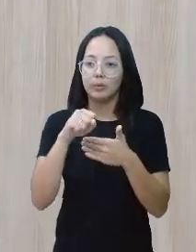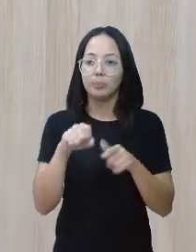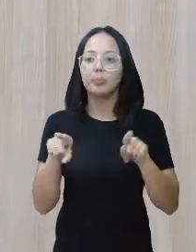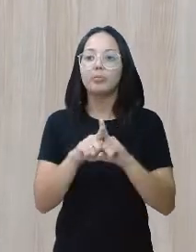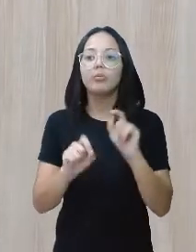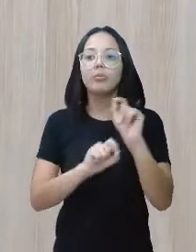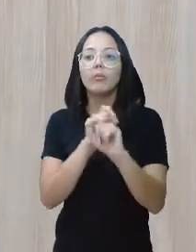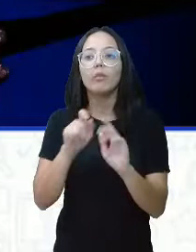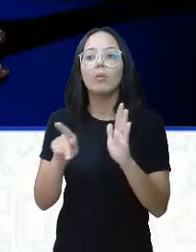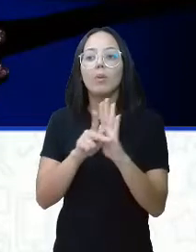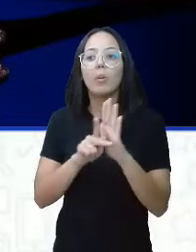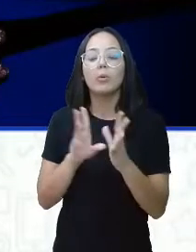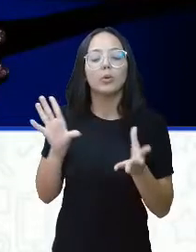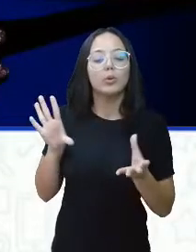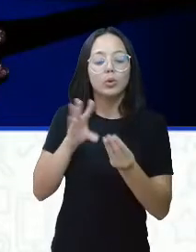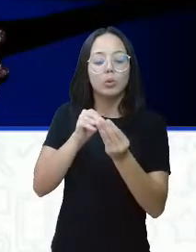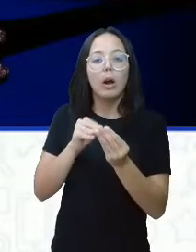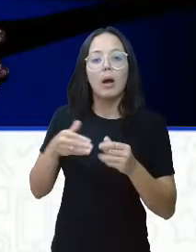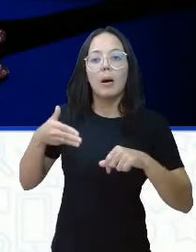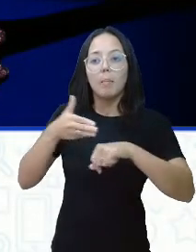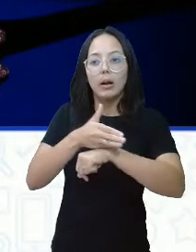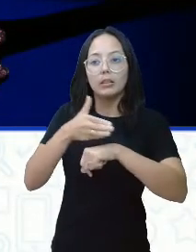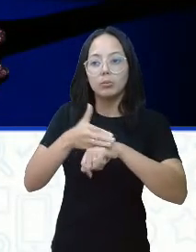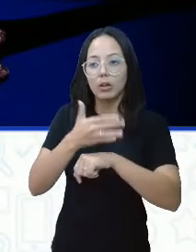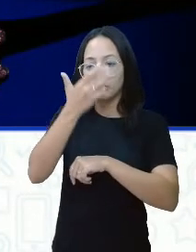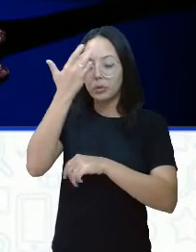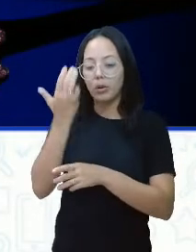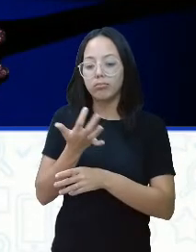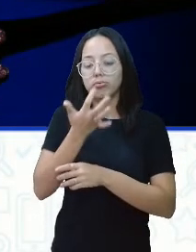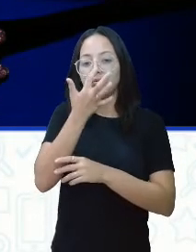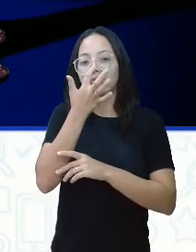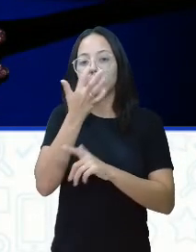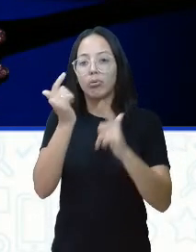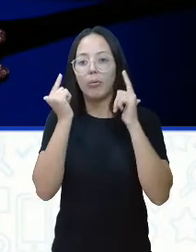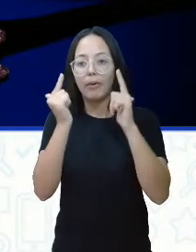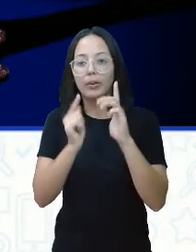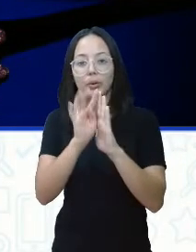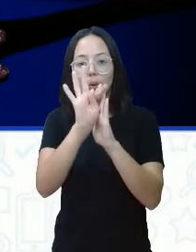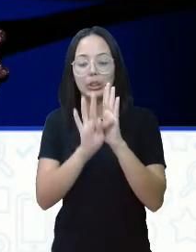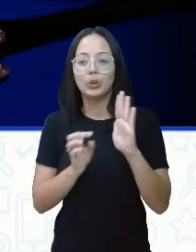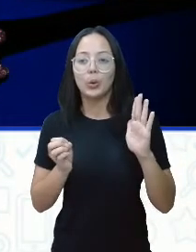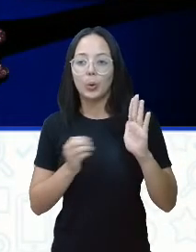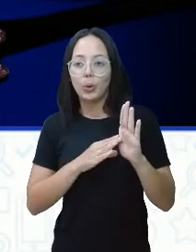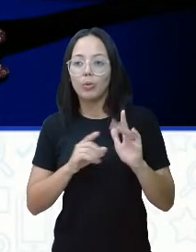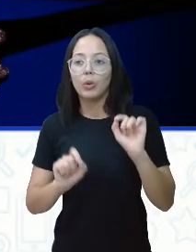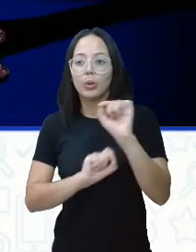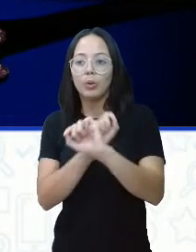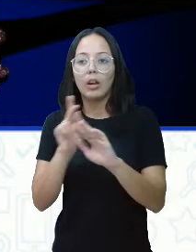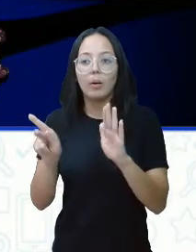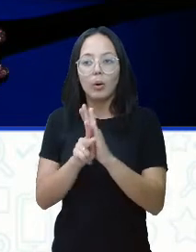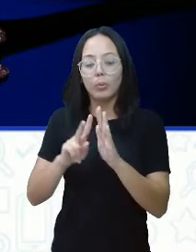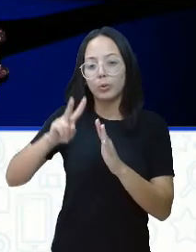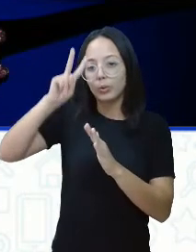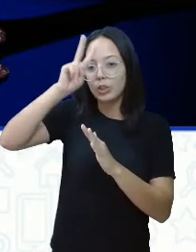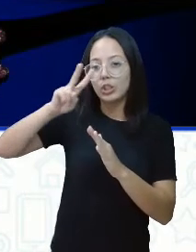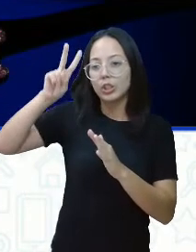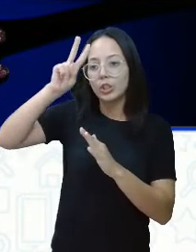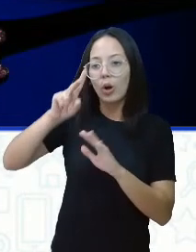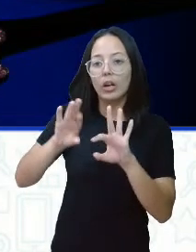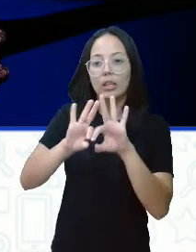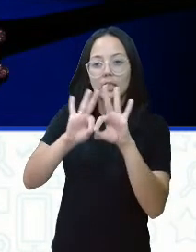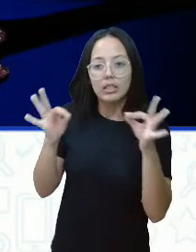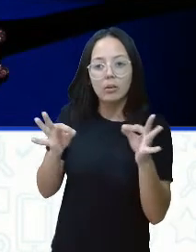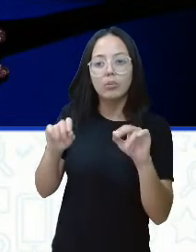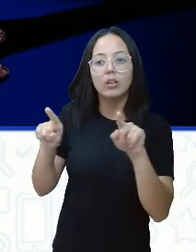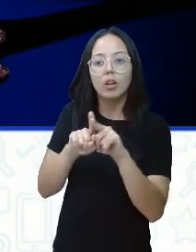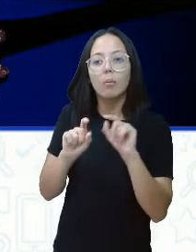Trata-se, em suma, de fazer participar o espectador na aventura do texto moderno, de o privar da história demasiado simples e